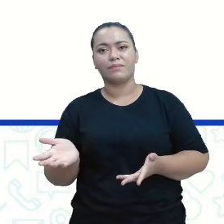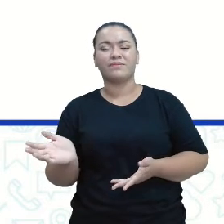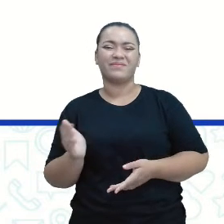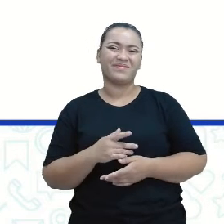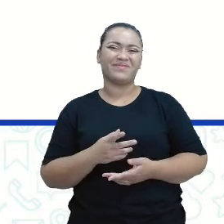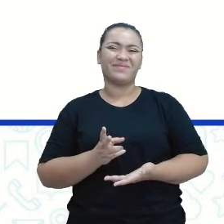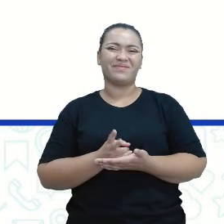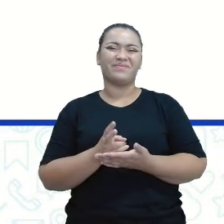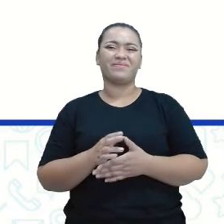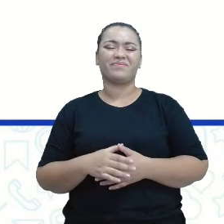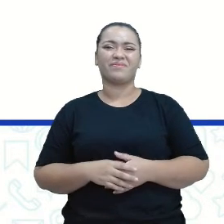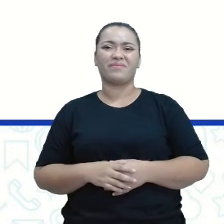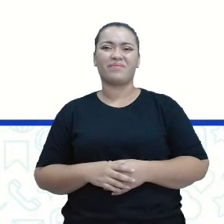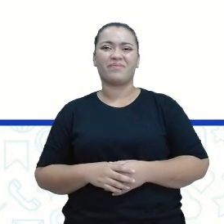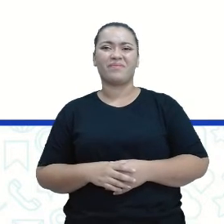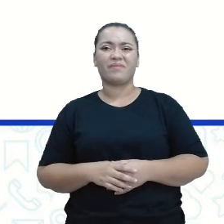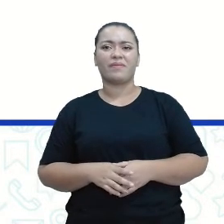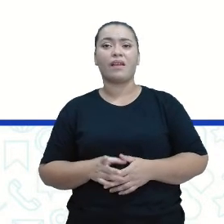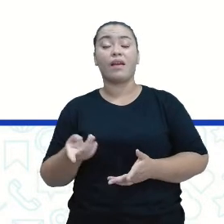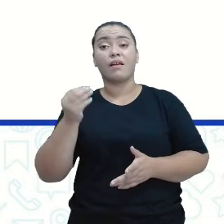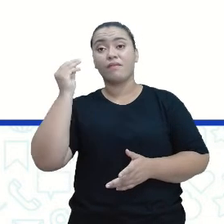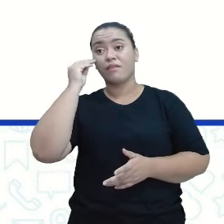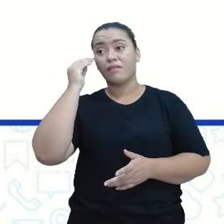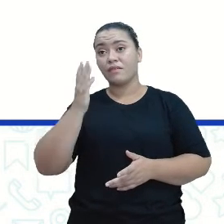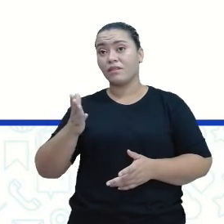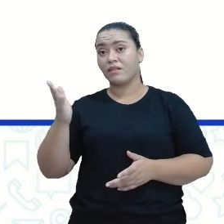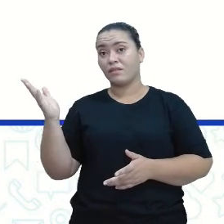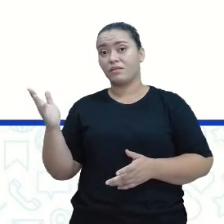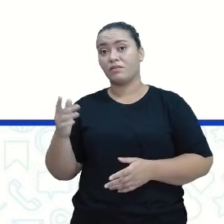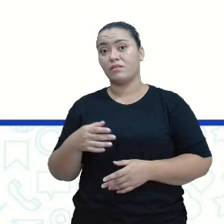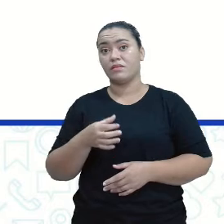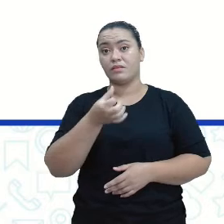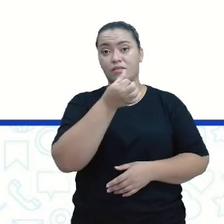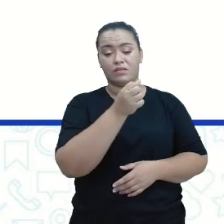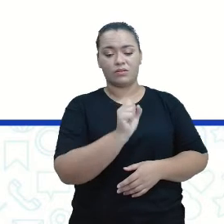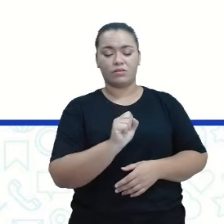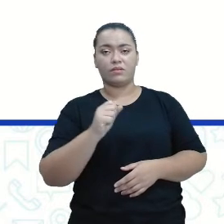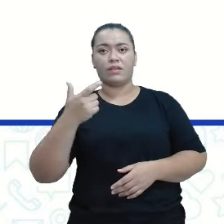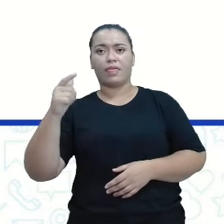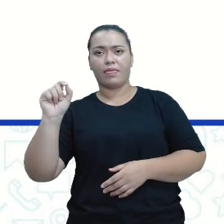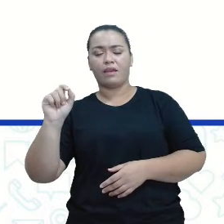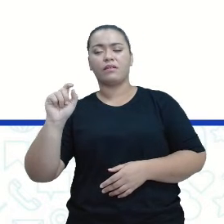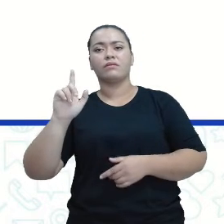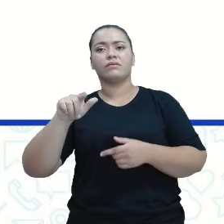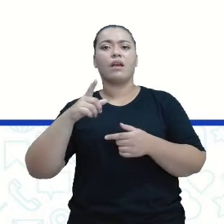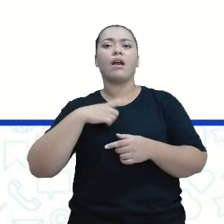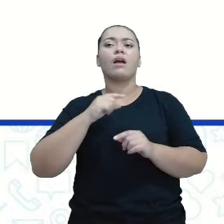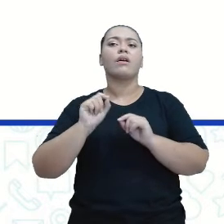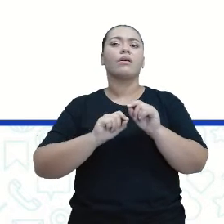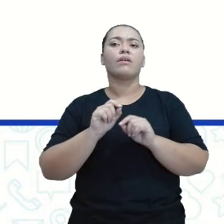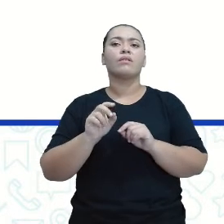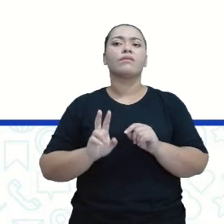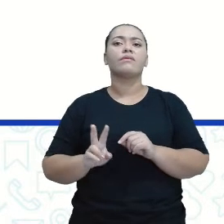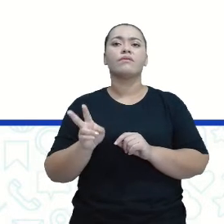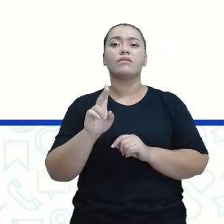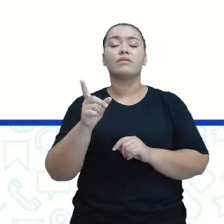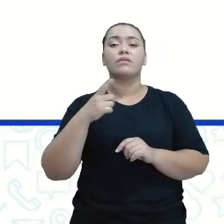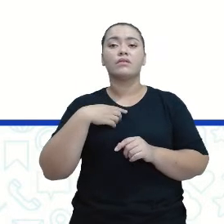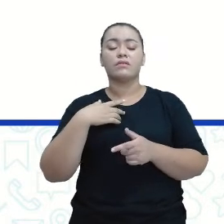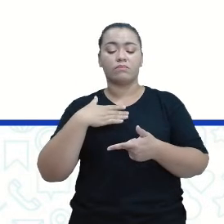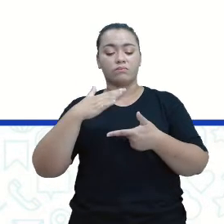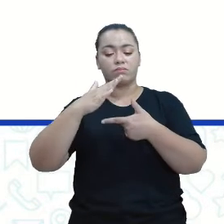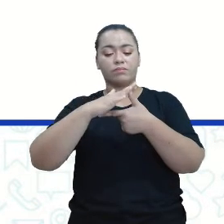Seguimos. Então, a gente vai verificar aqui, ó, 6, 8 e 10 centímetros são os valores dos lados desse